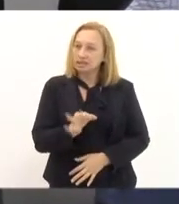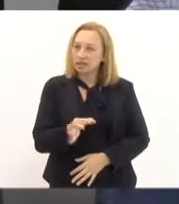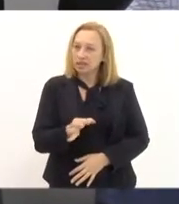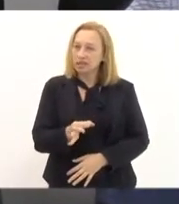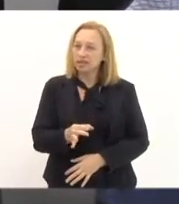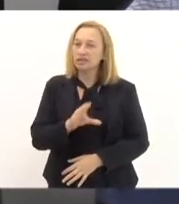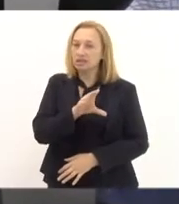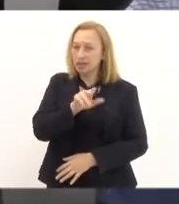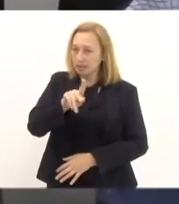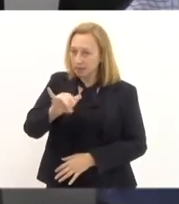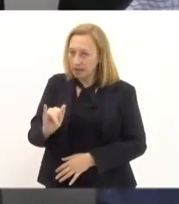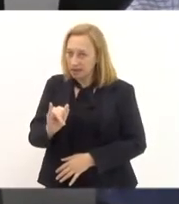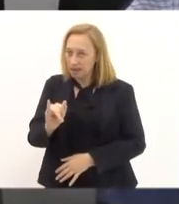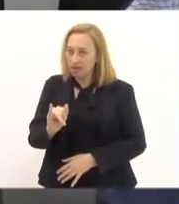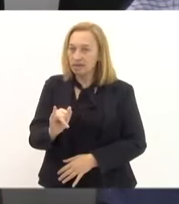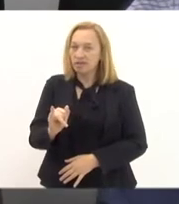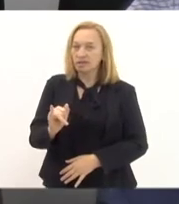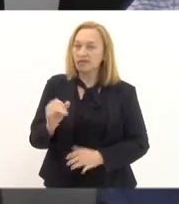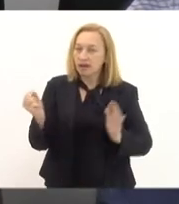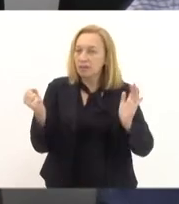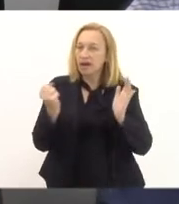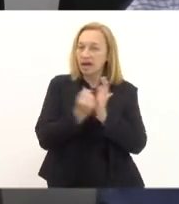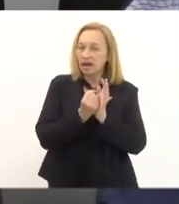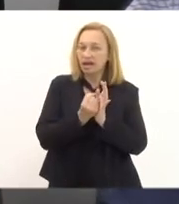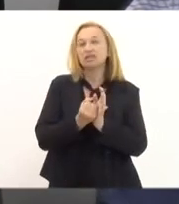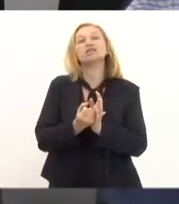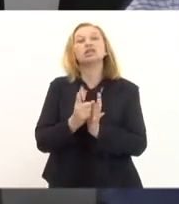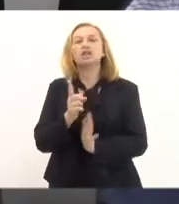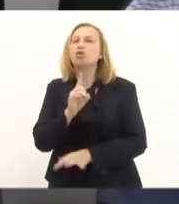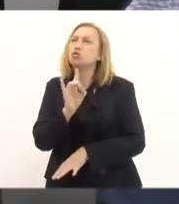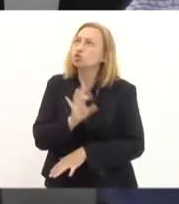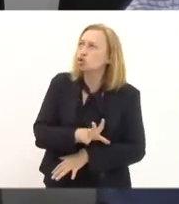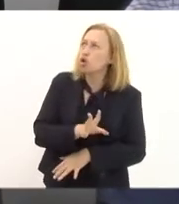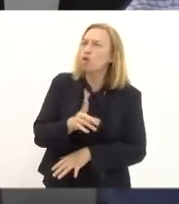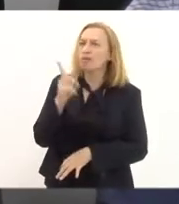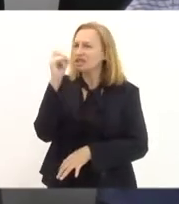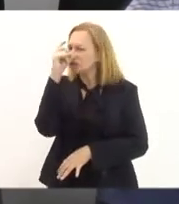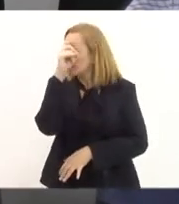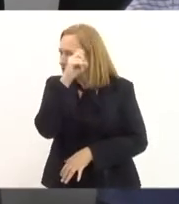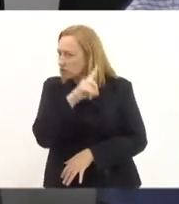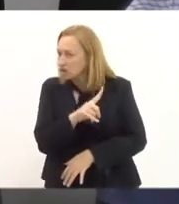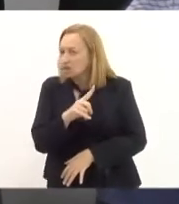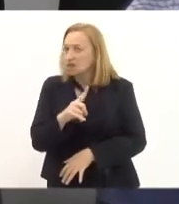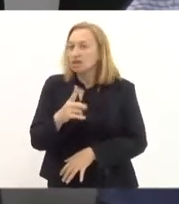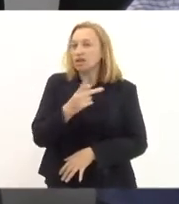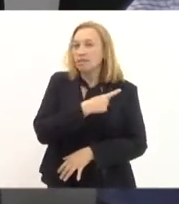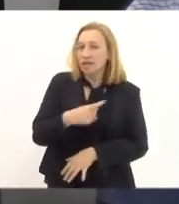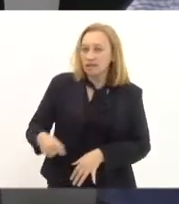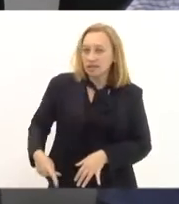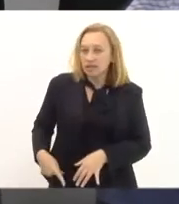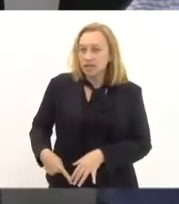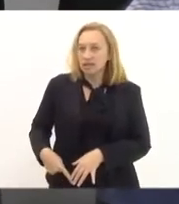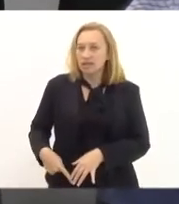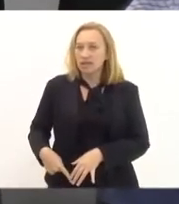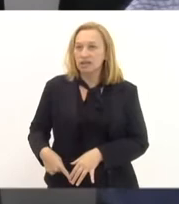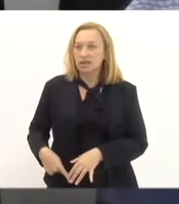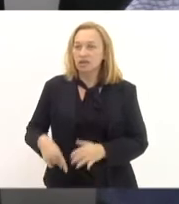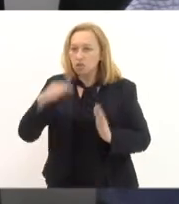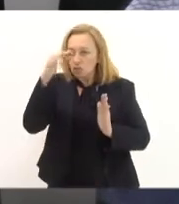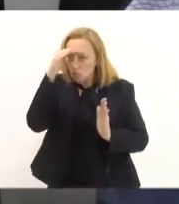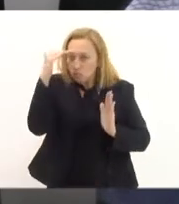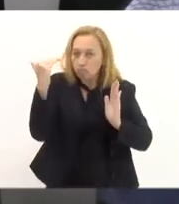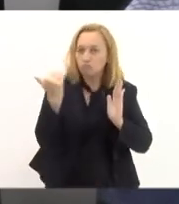essa CPI vai ficar na história não só pela dificuldade da Presidente e fazer valer